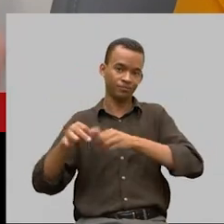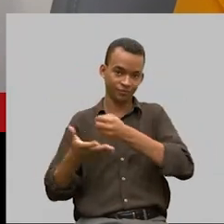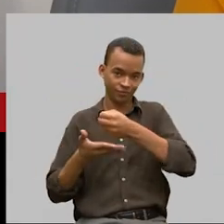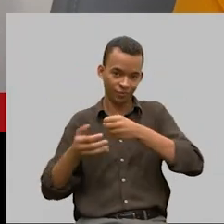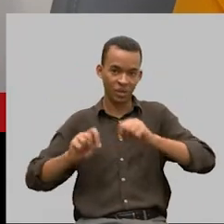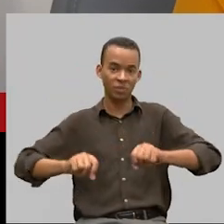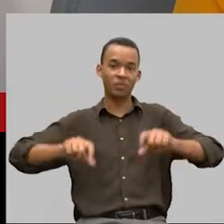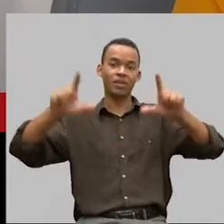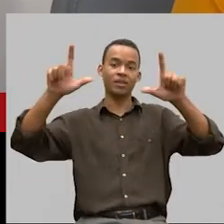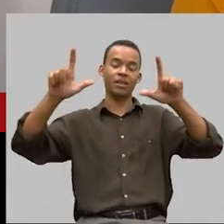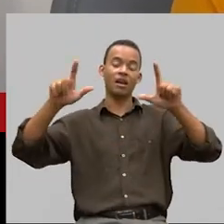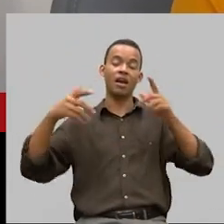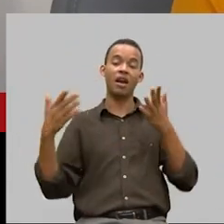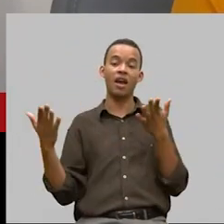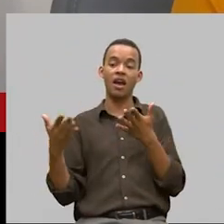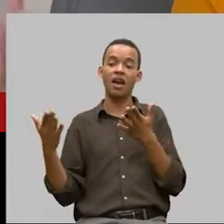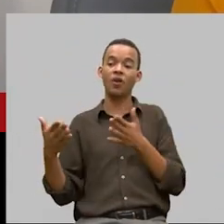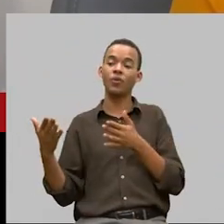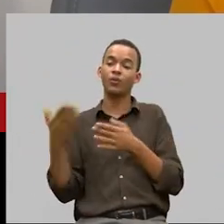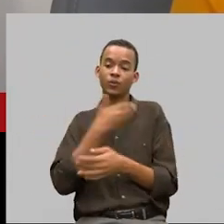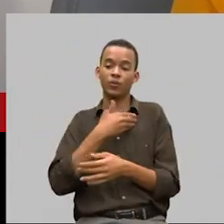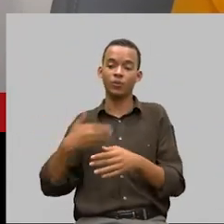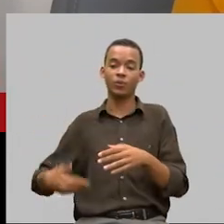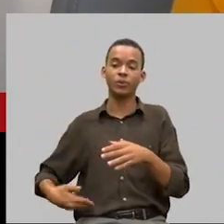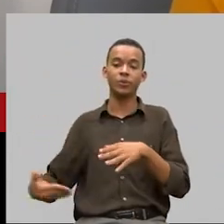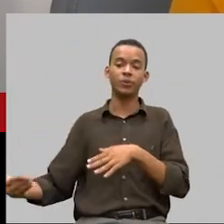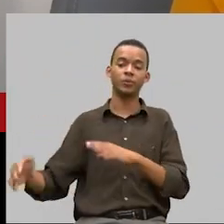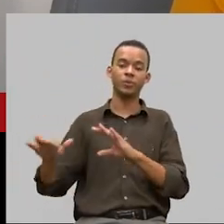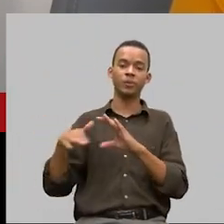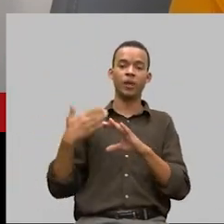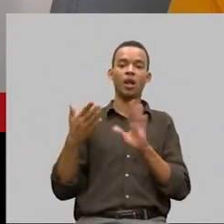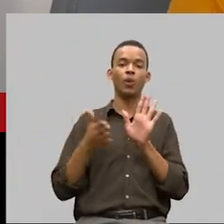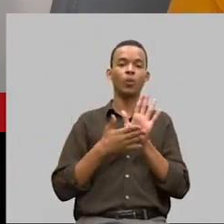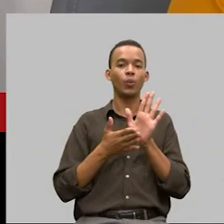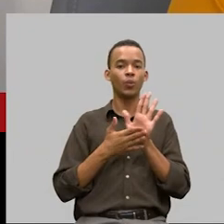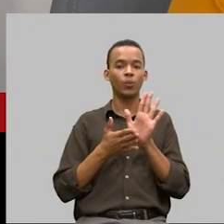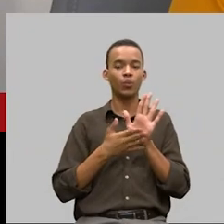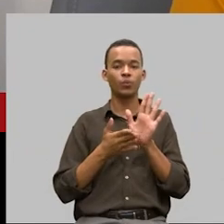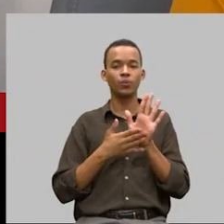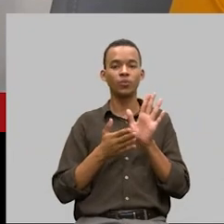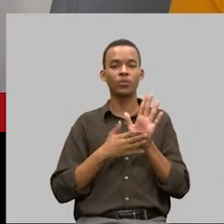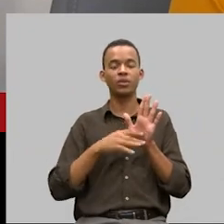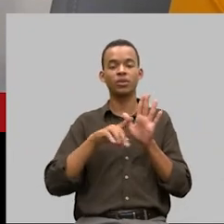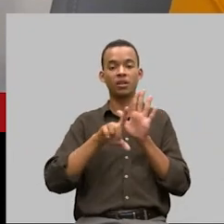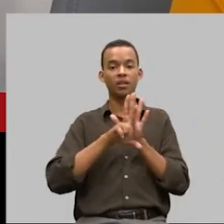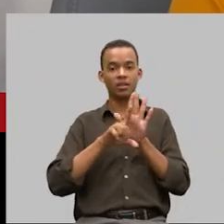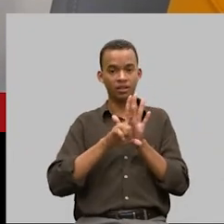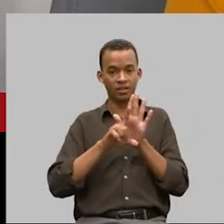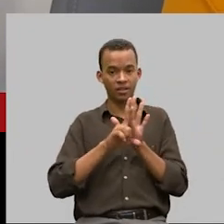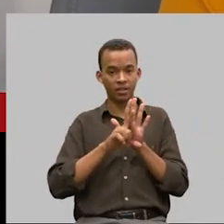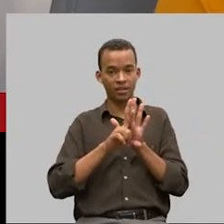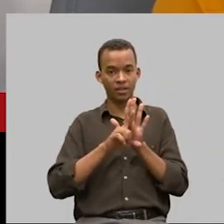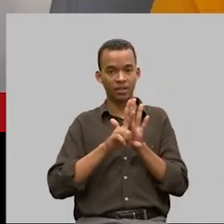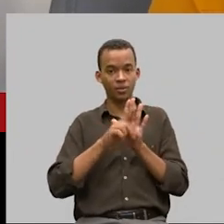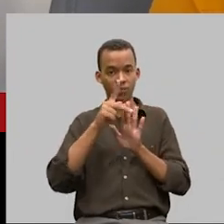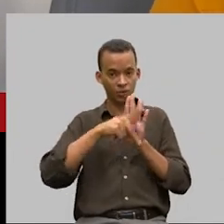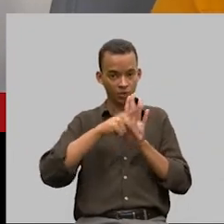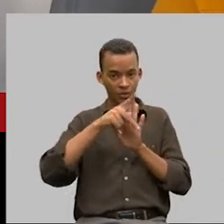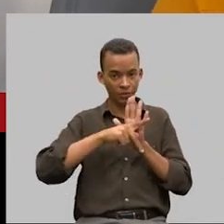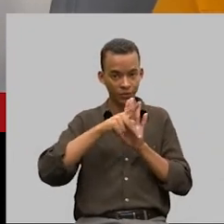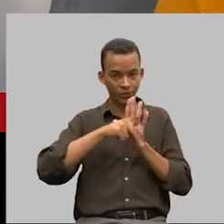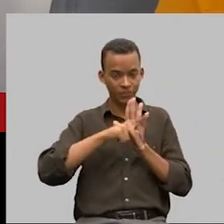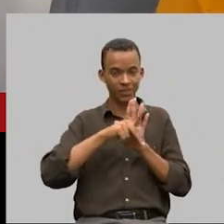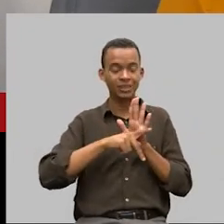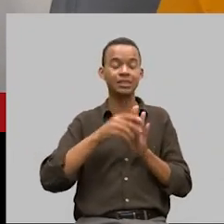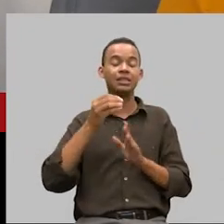encaminha um projeto de lei paraa Assembleia para extinguir milhares de Cargos da Educação Básica eu vou passar os números Dire reitin porque eu acabei de ter a